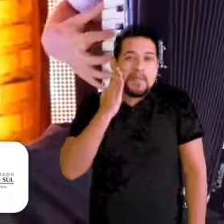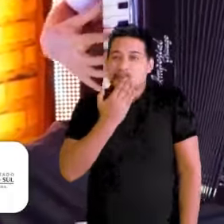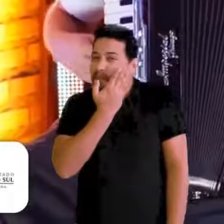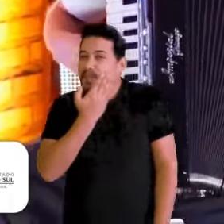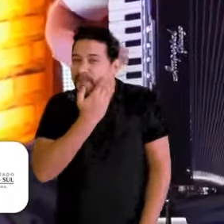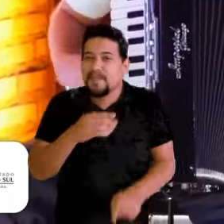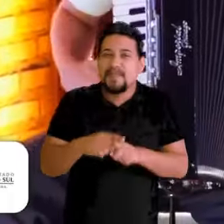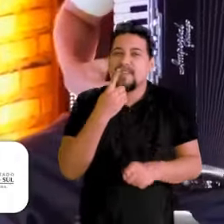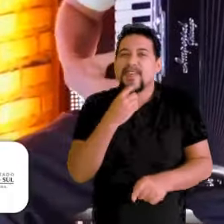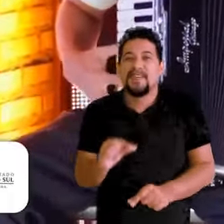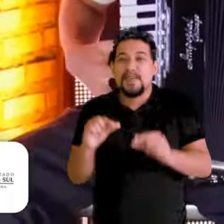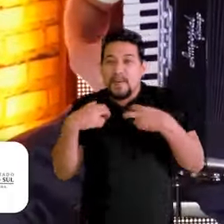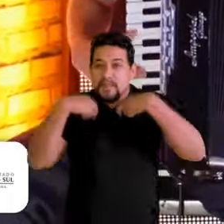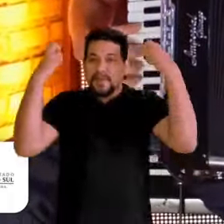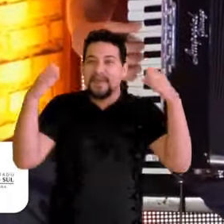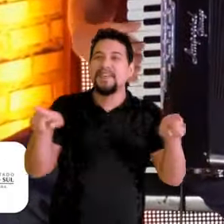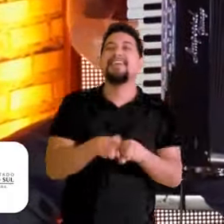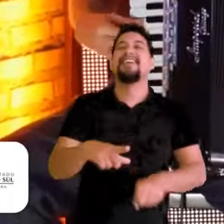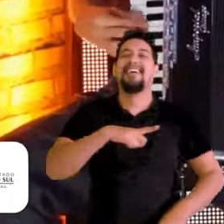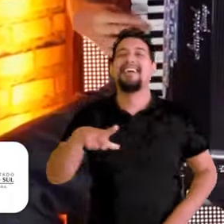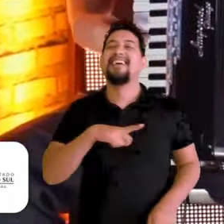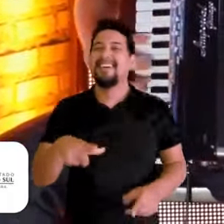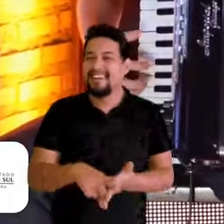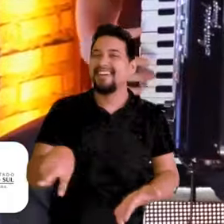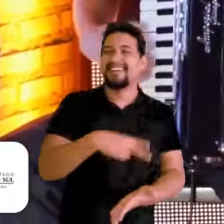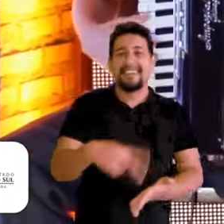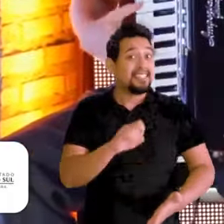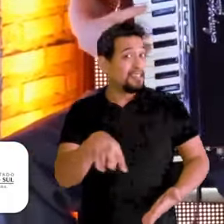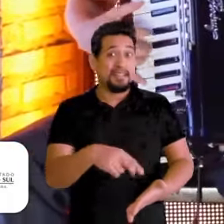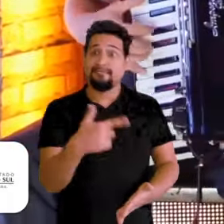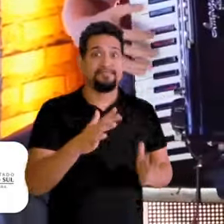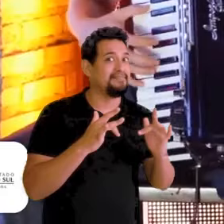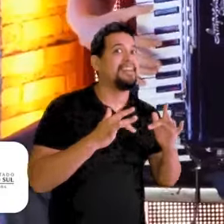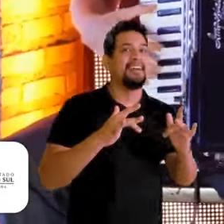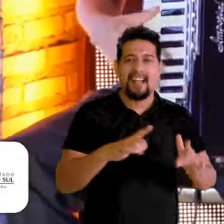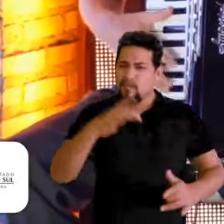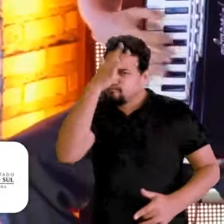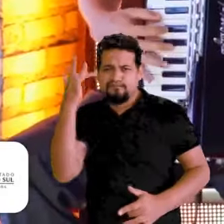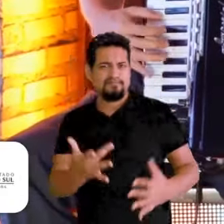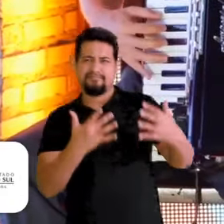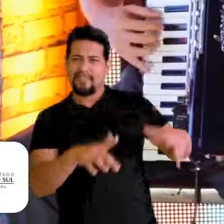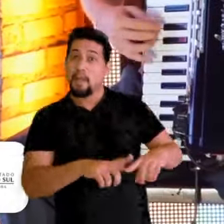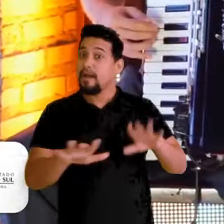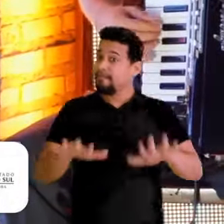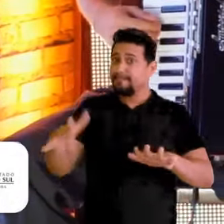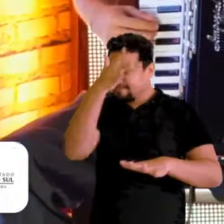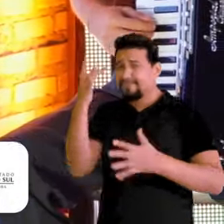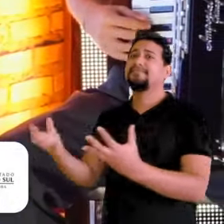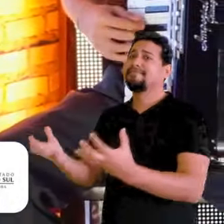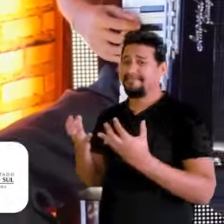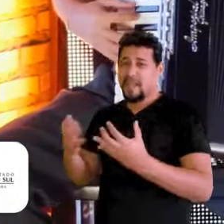colorada, fongando poeira a noite inteira, só que não dança não arruma namorada. Tem quem não queira, mas tem